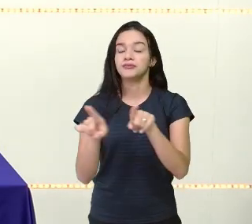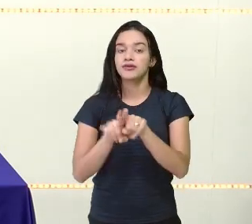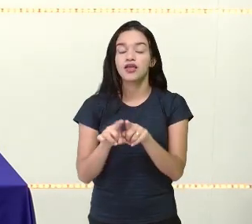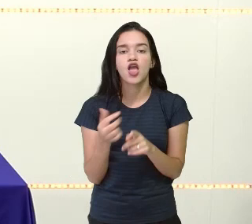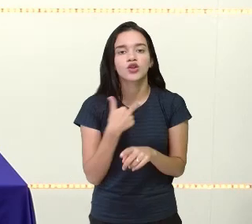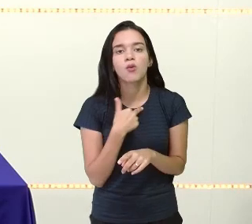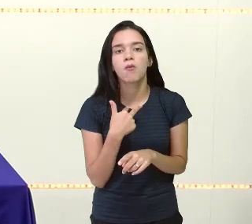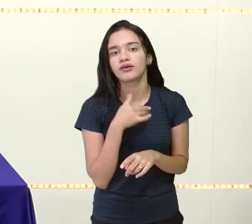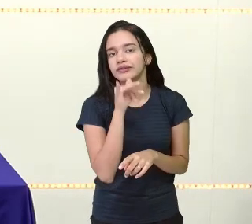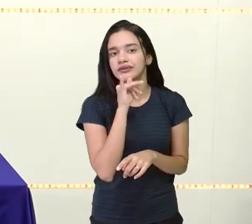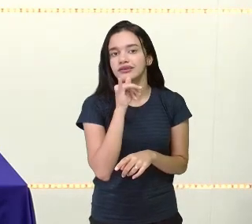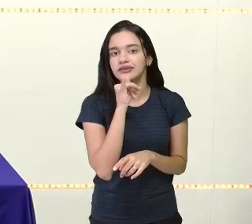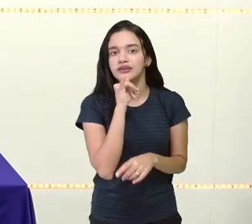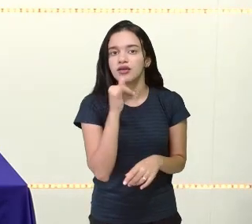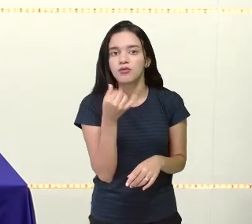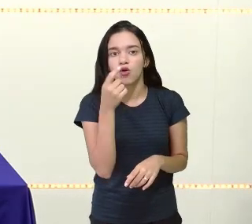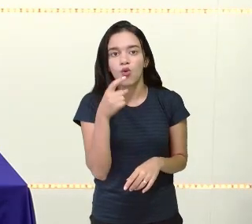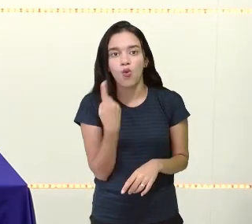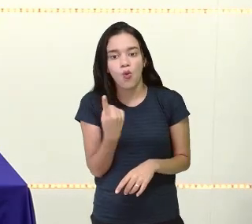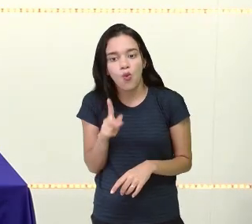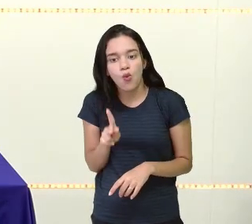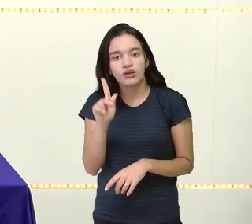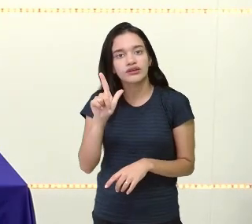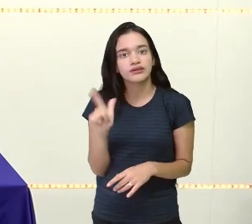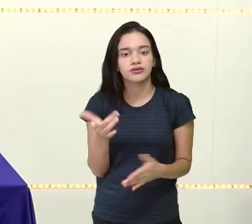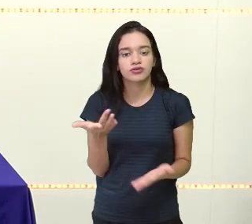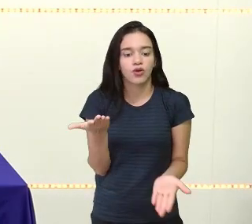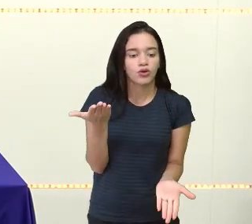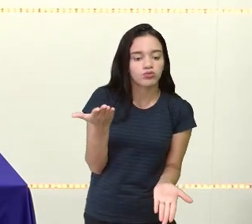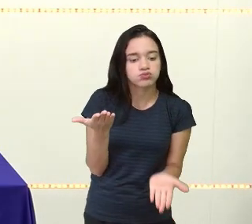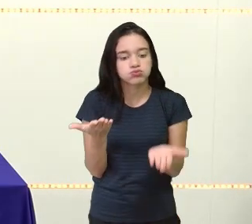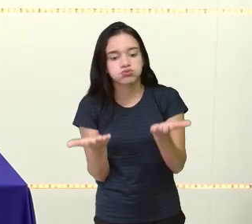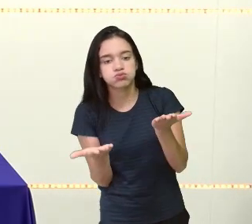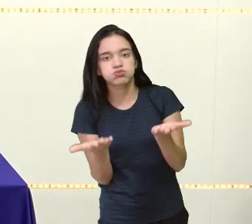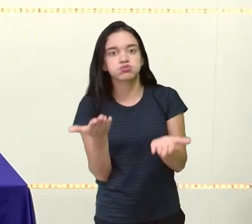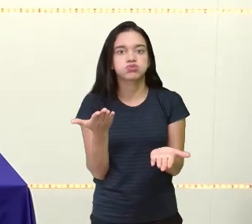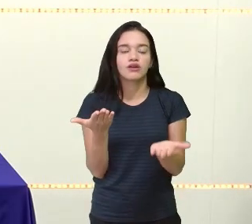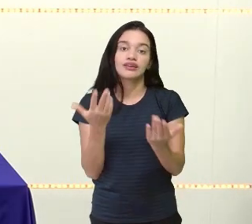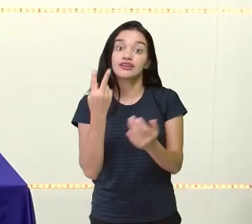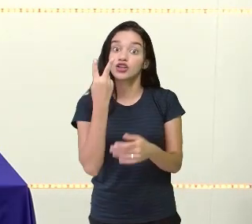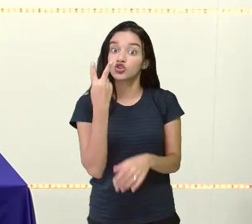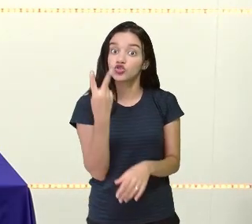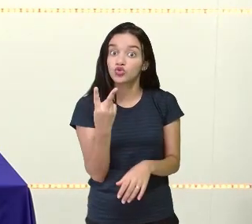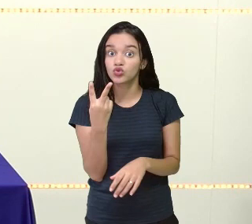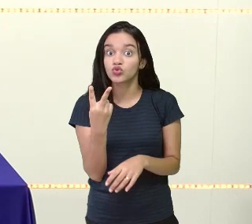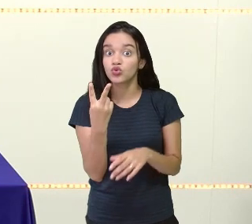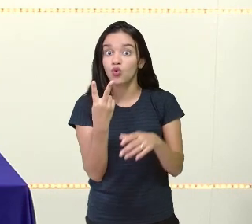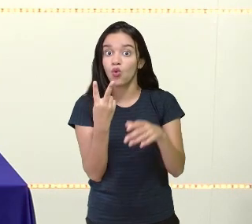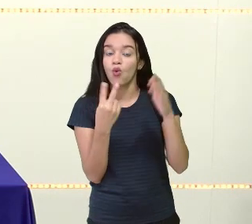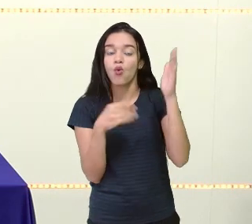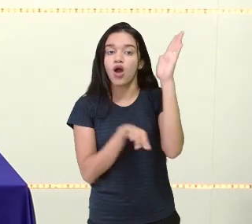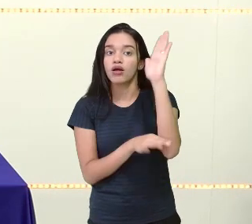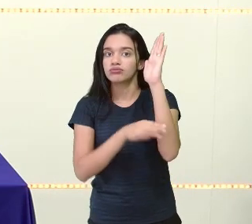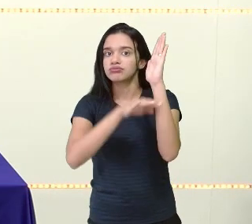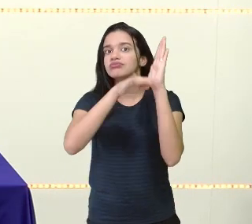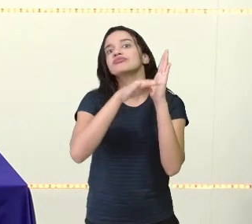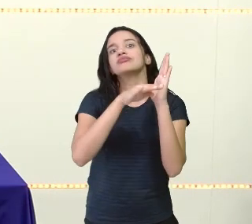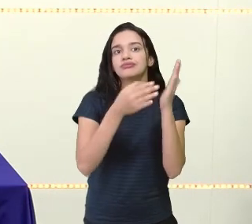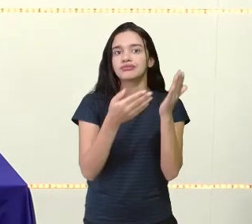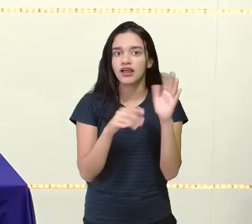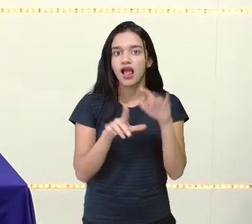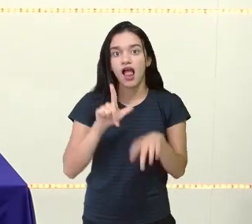eu não posso pesar 1 quilo de batata, por exemplo, e dizer que tem 2 litros de batata.